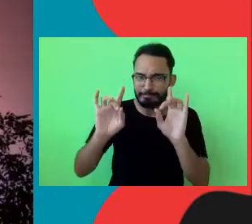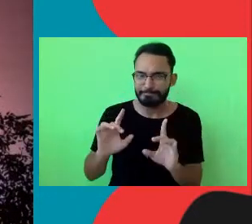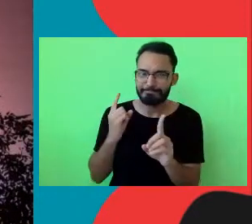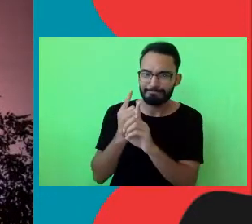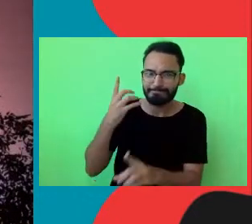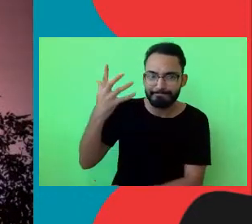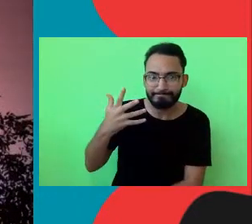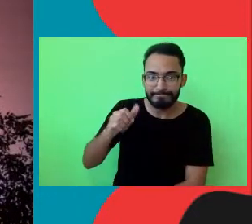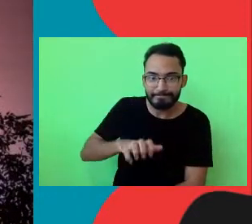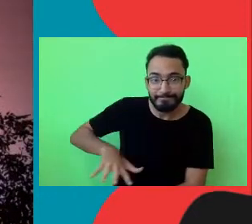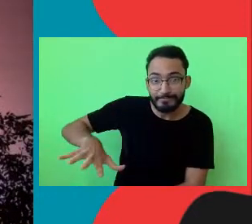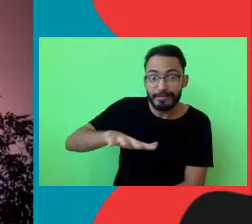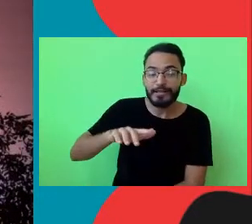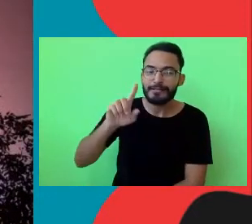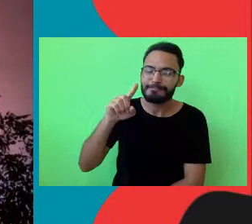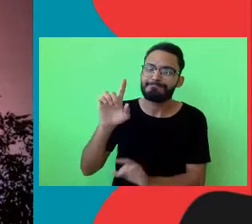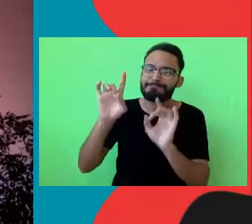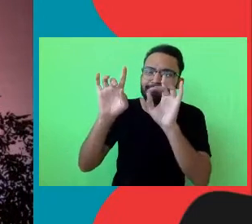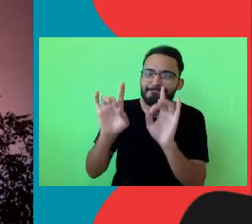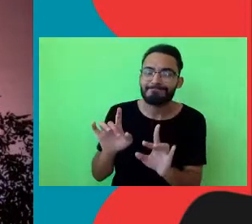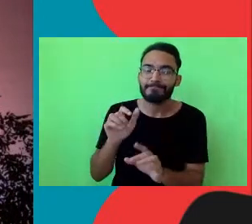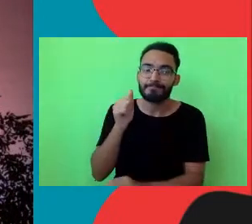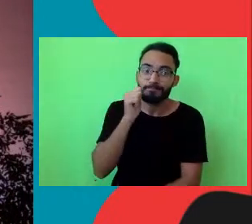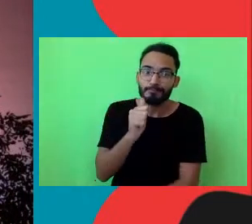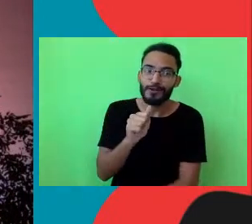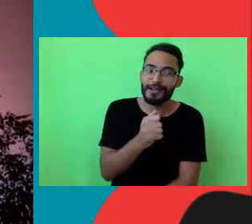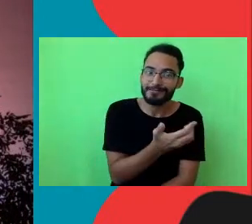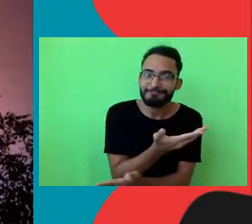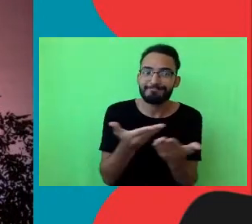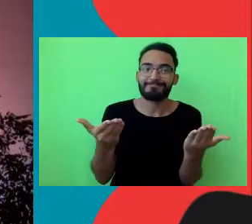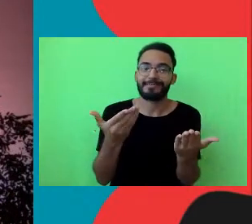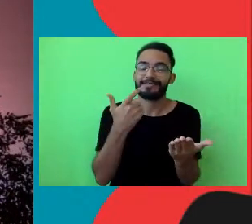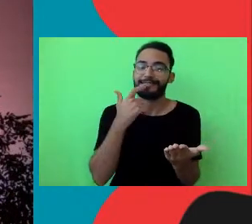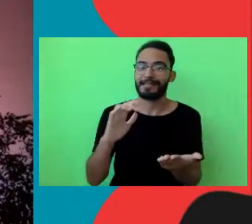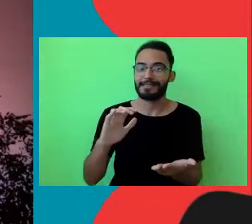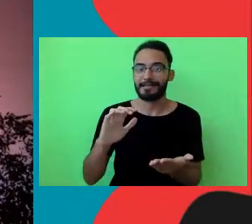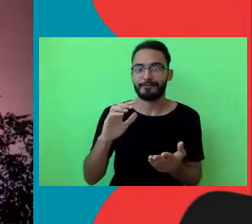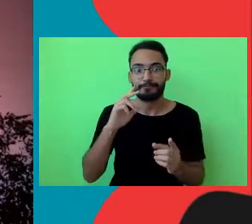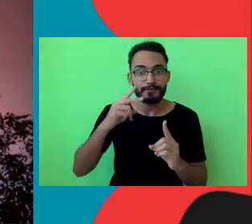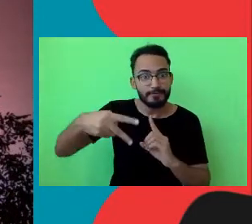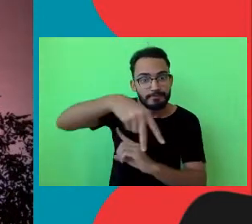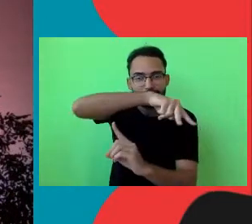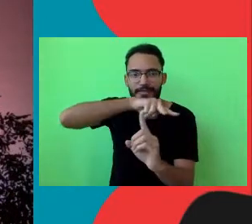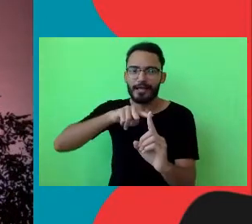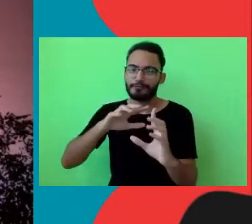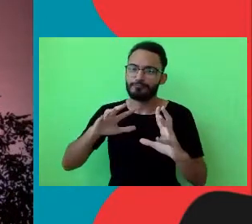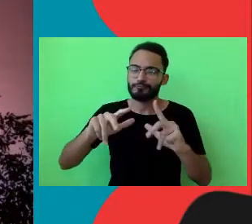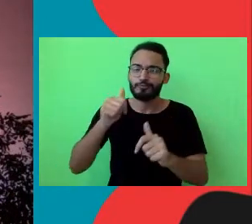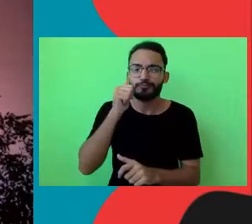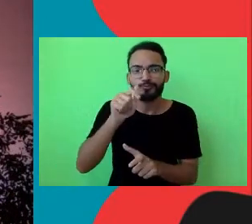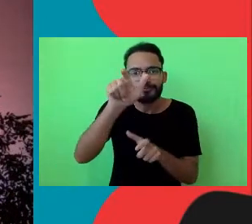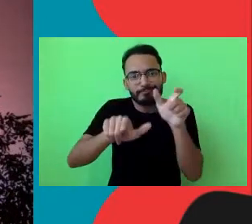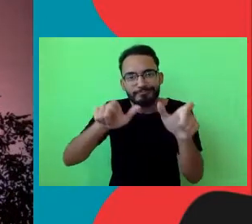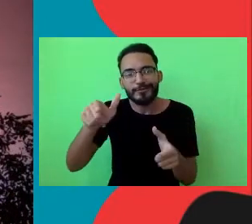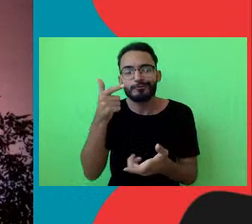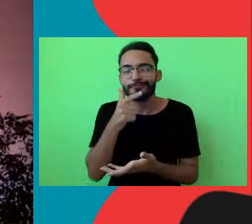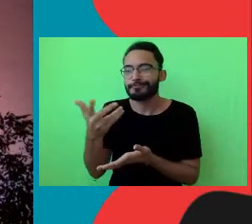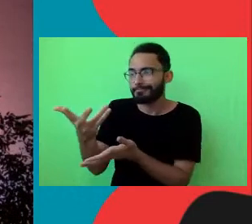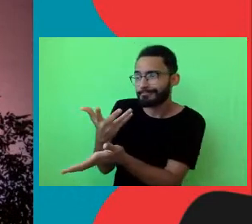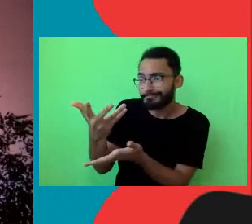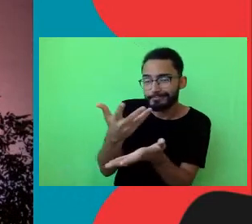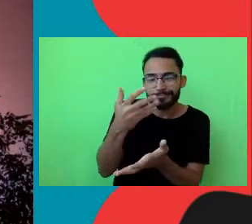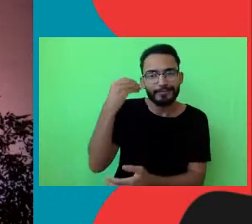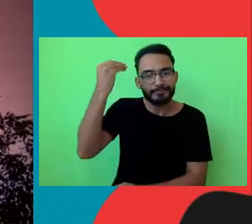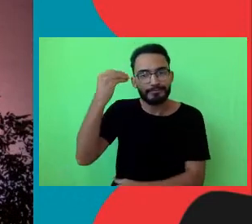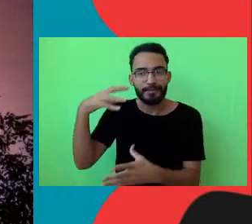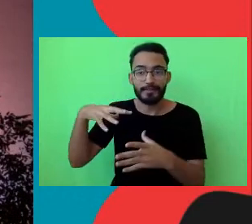mulheres da C&T. Então, o evento vem para trazer no palco, dando visibilidade a essas mulheres, para que elas compartilhem com a gente suas experiências na